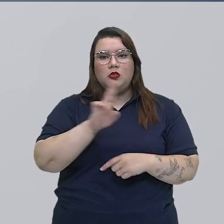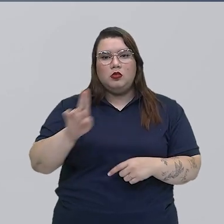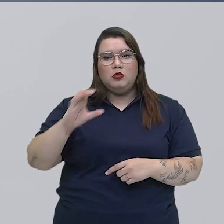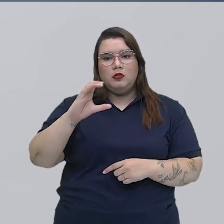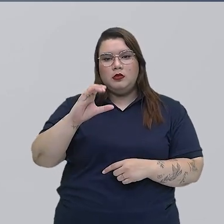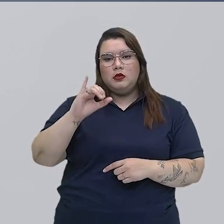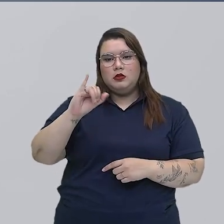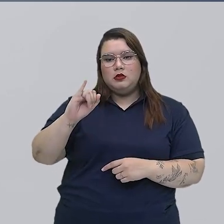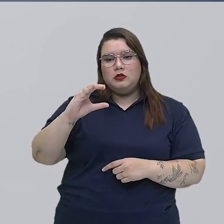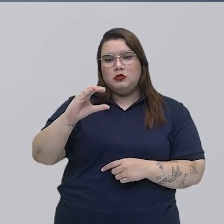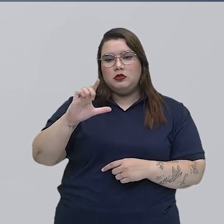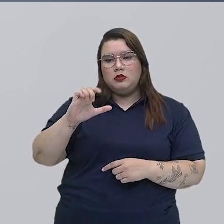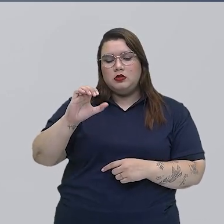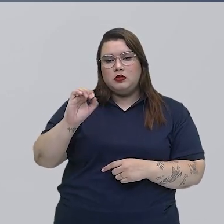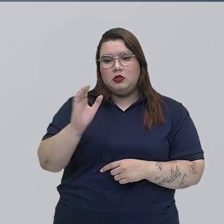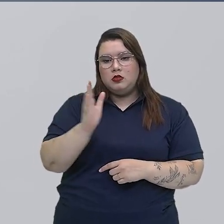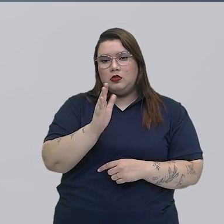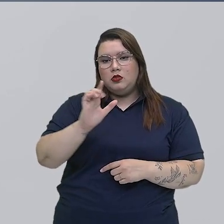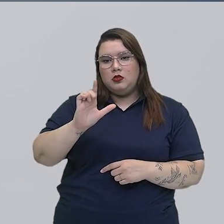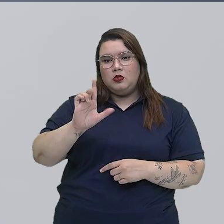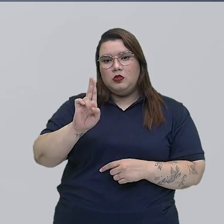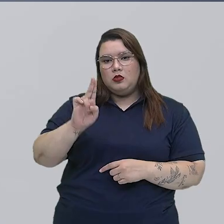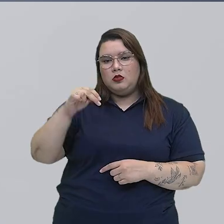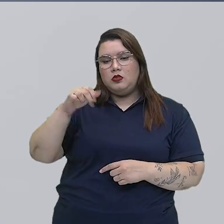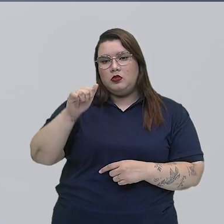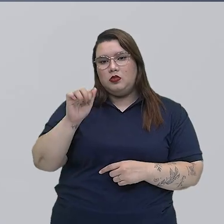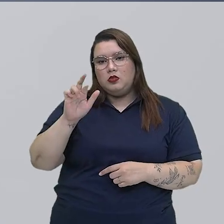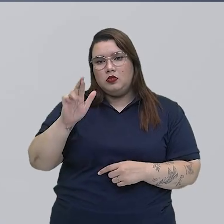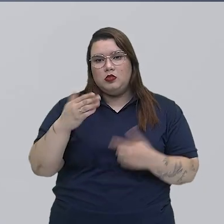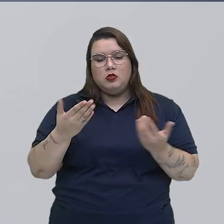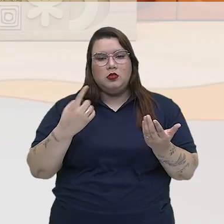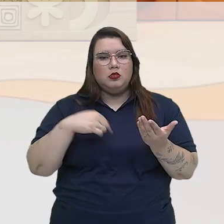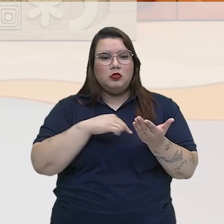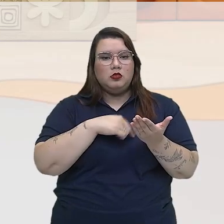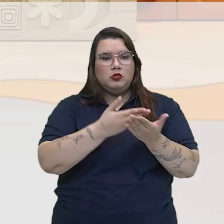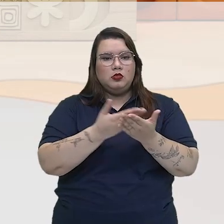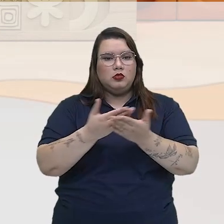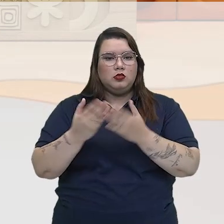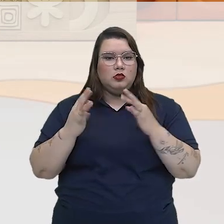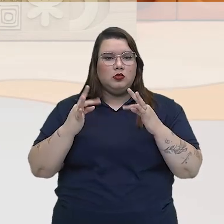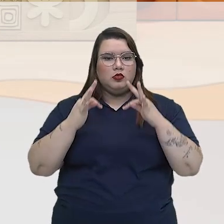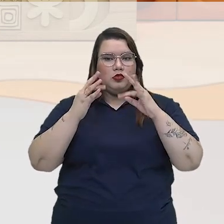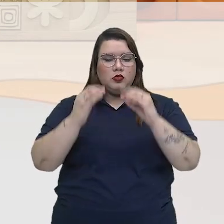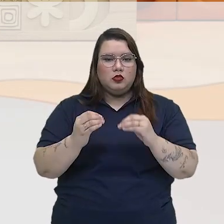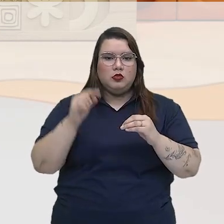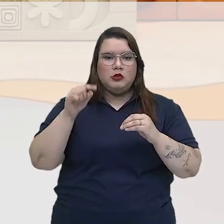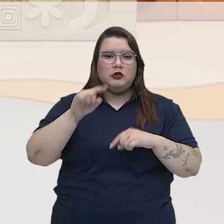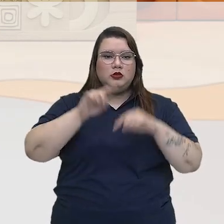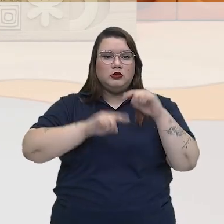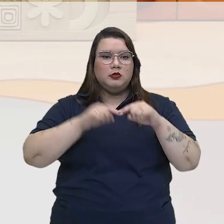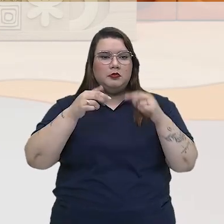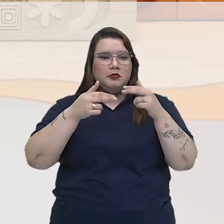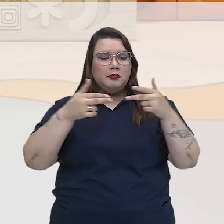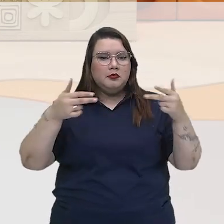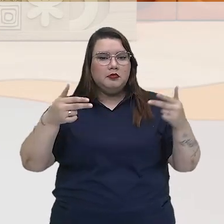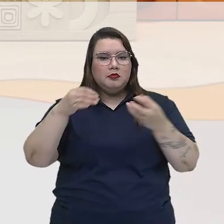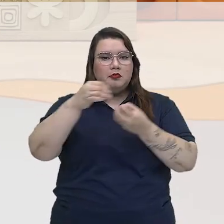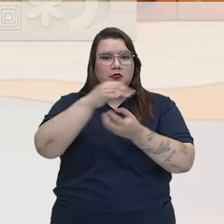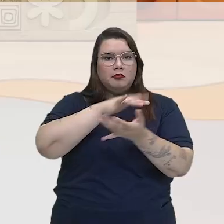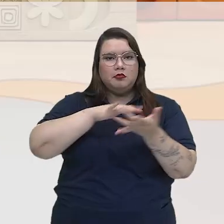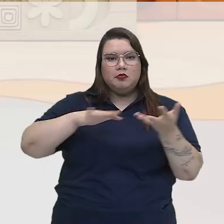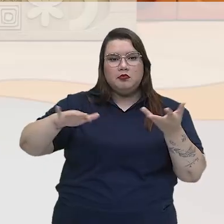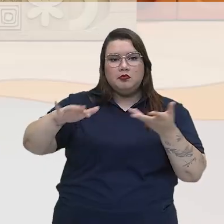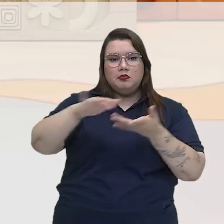lunar, certo? E aí a gente verifica todos esses corpos celestes que